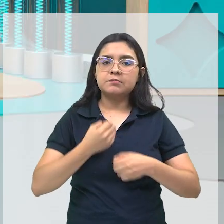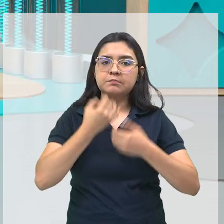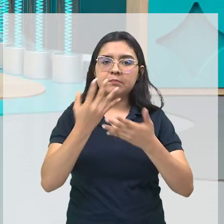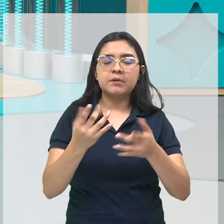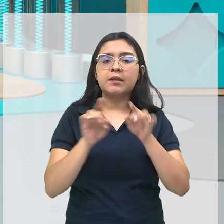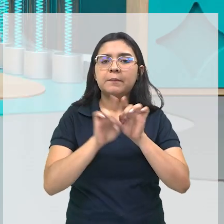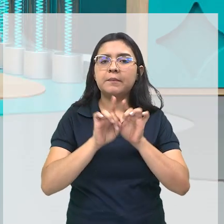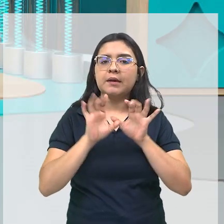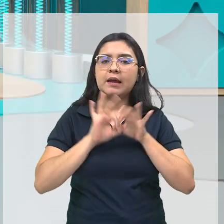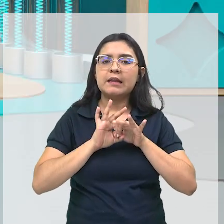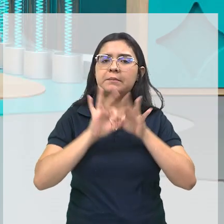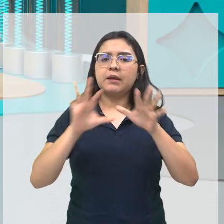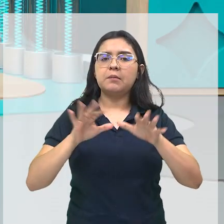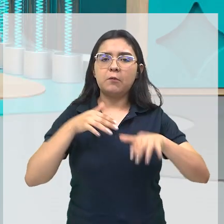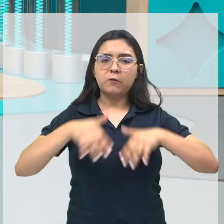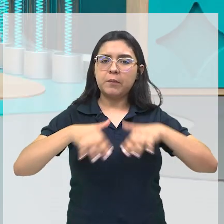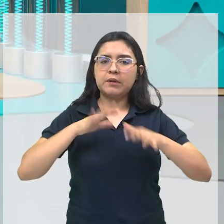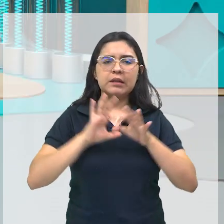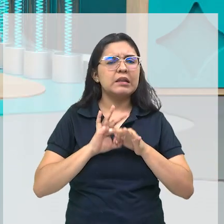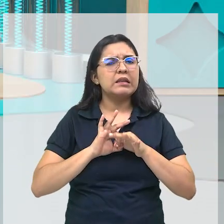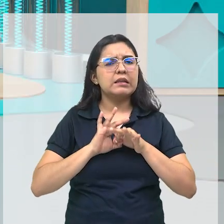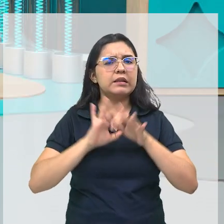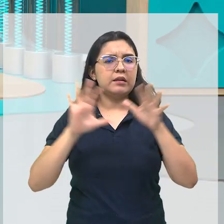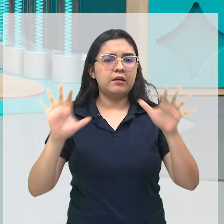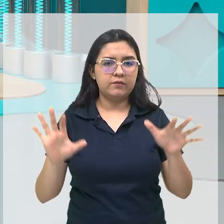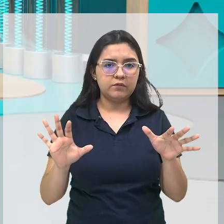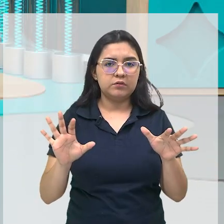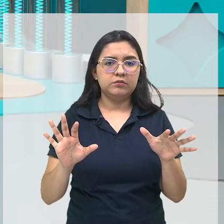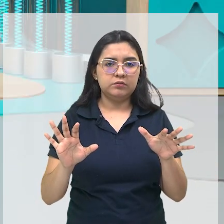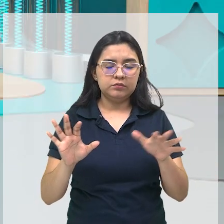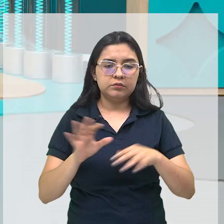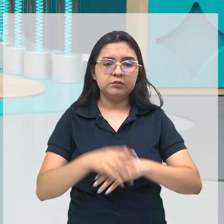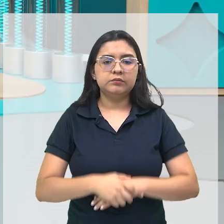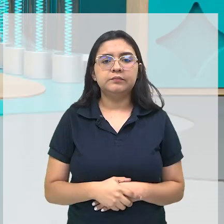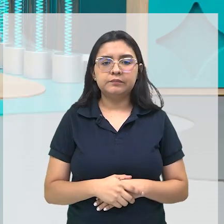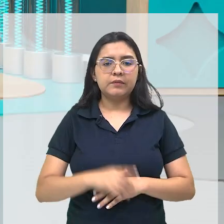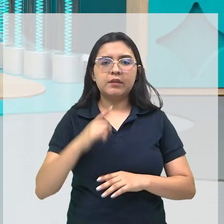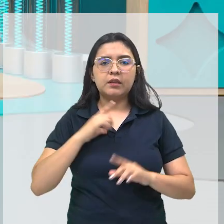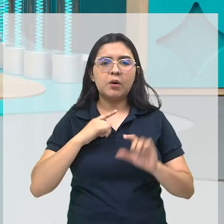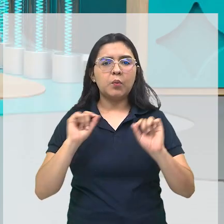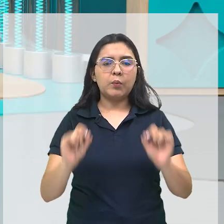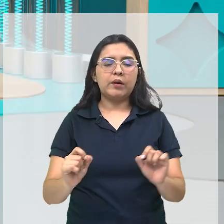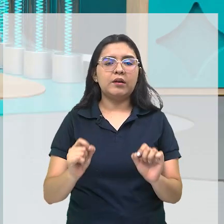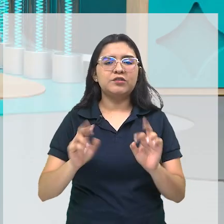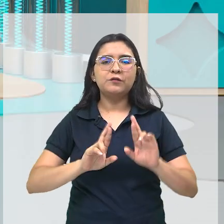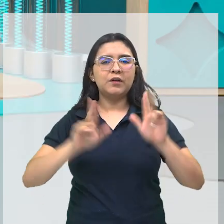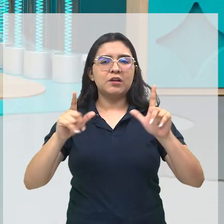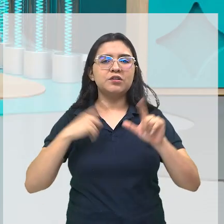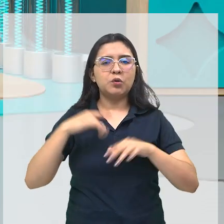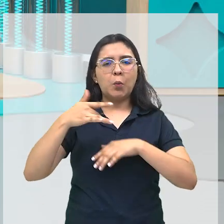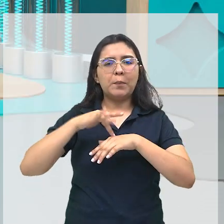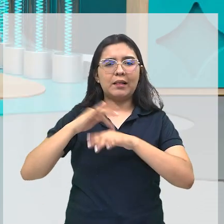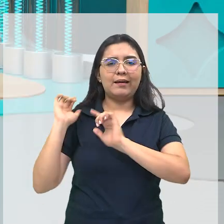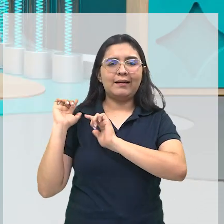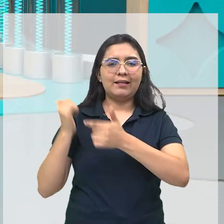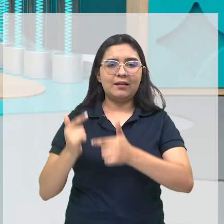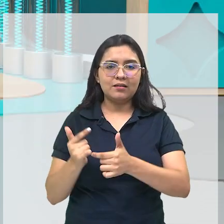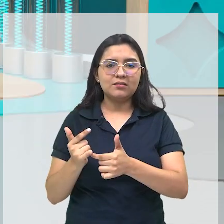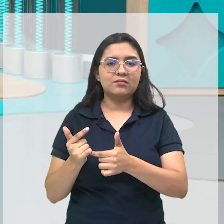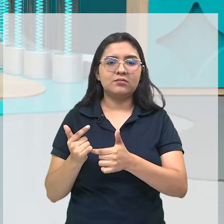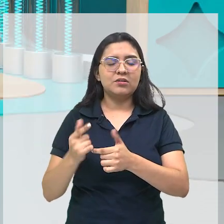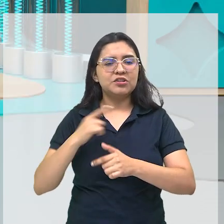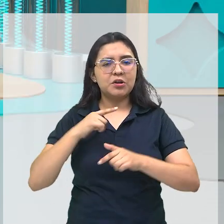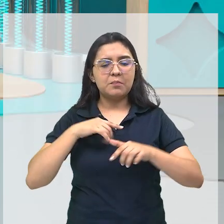e a liberdade do movimento, desprendendo um pouco da rigidez do balé clássico, que tinha